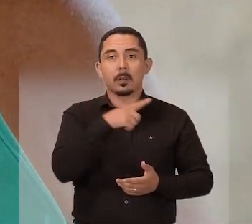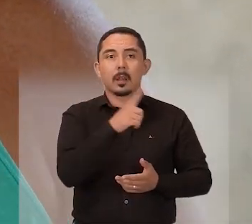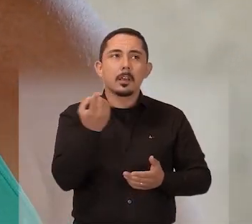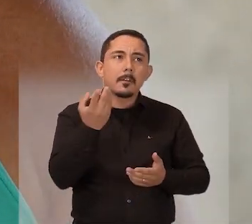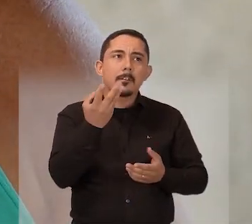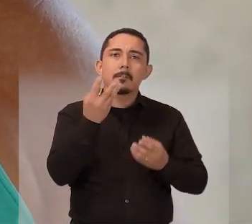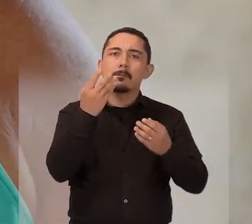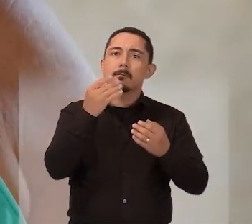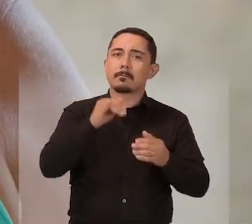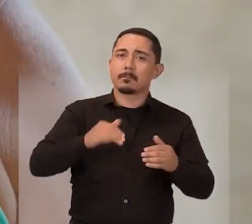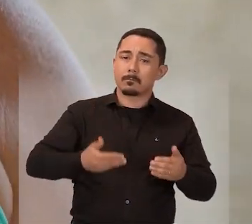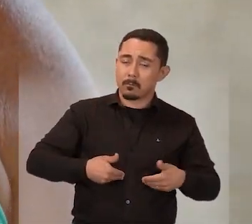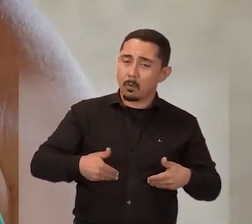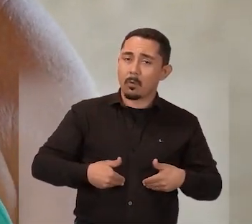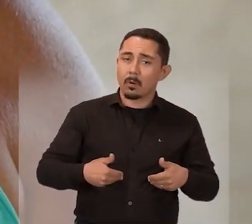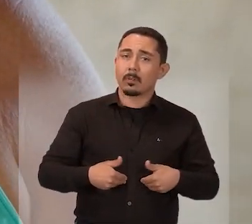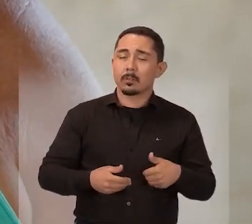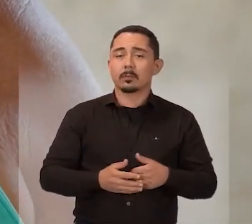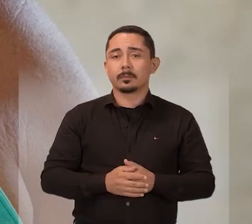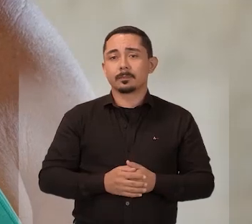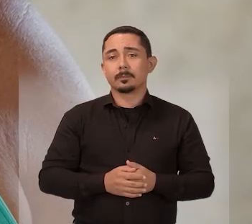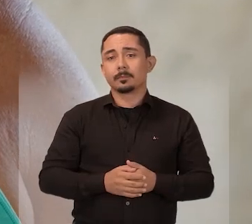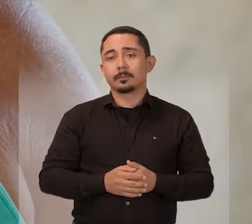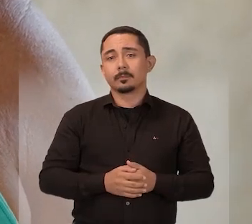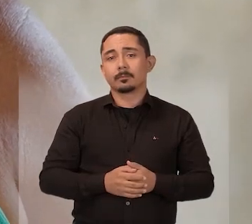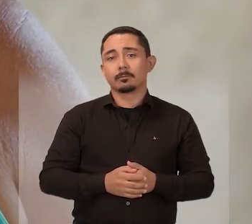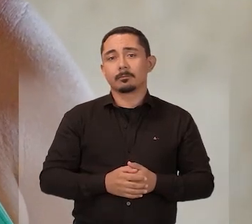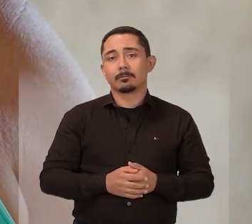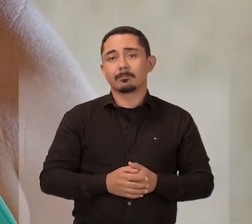ficou chorando, disse que com fome,